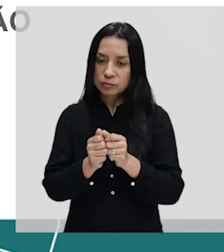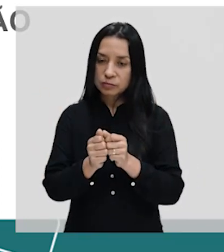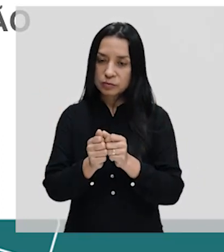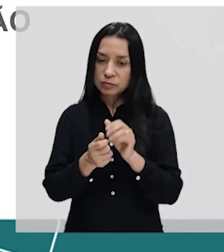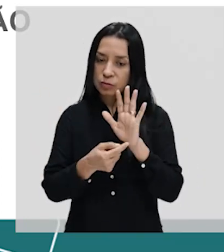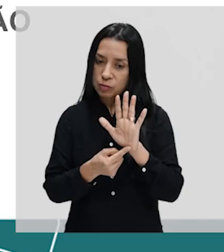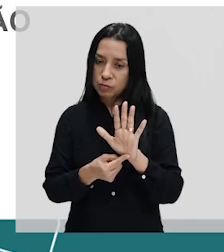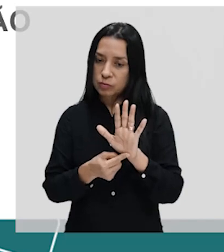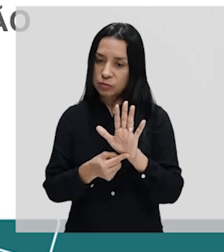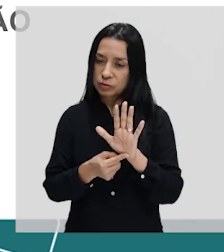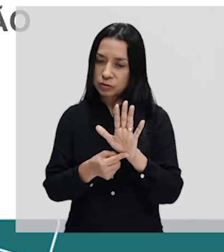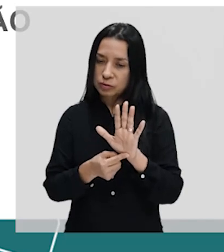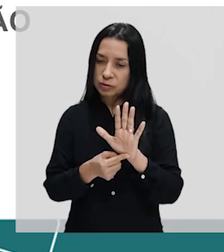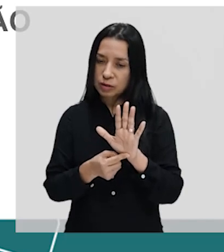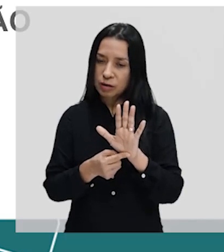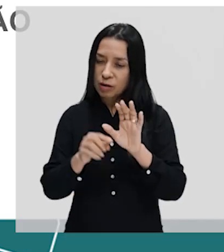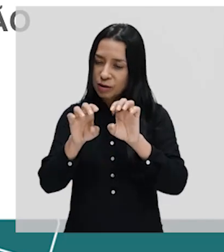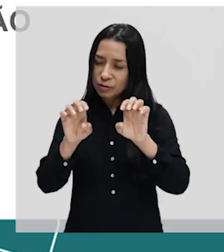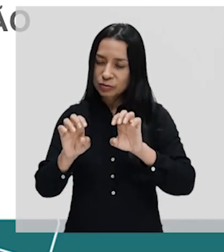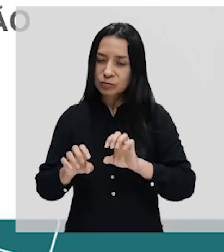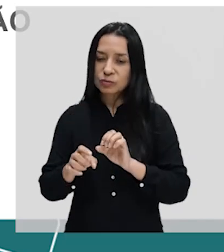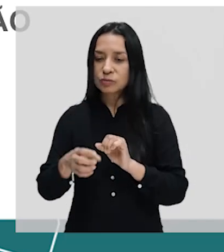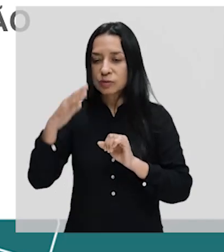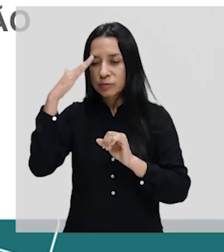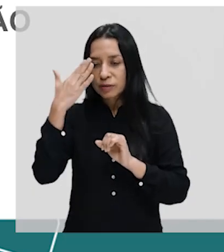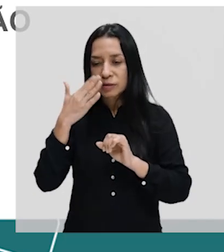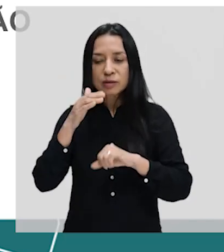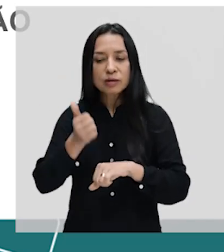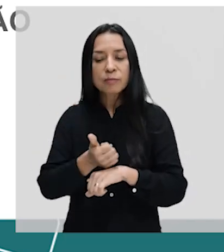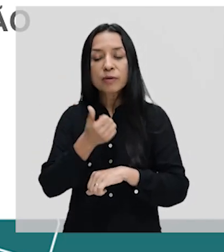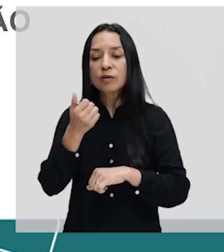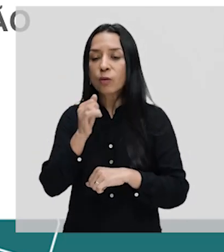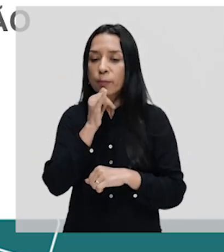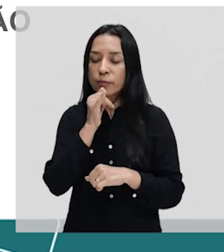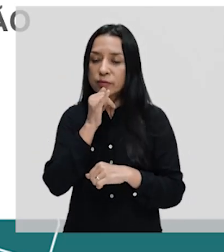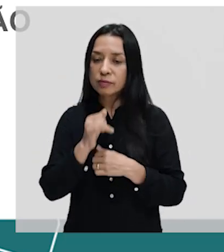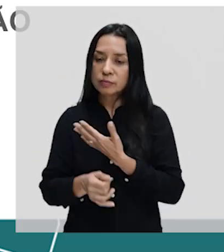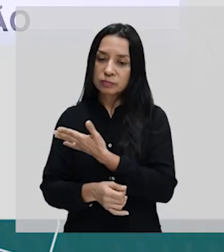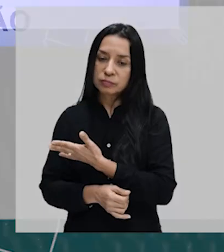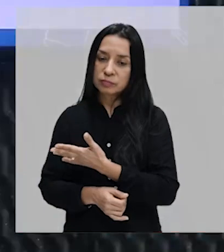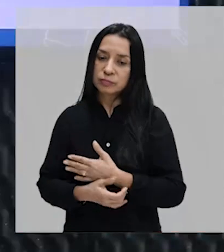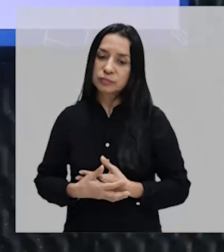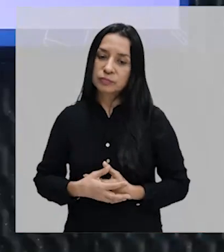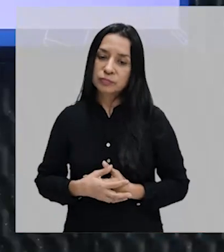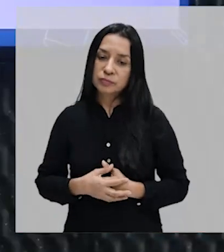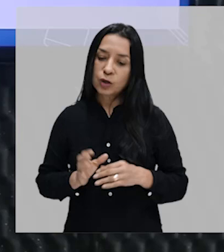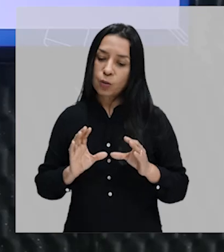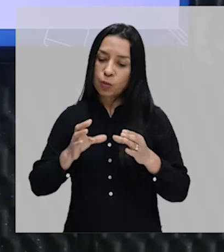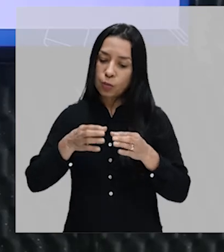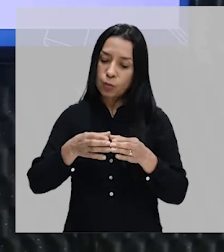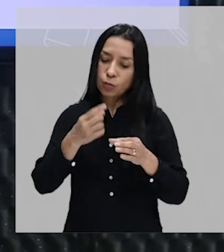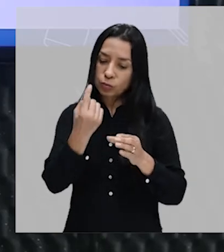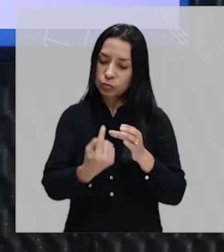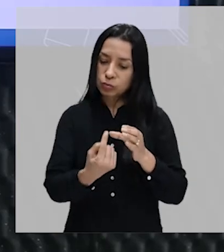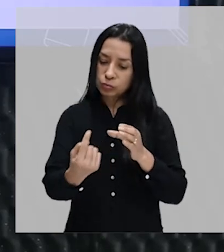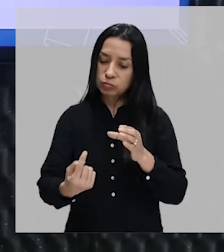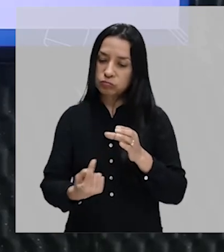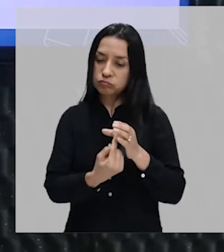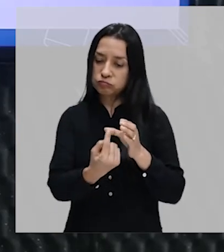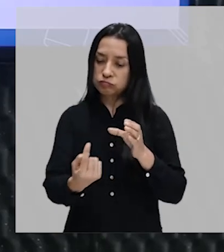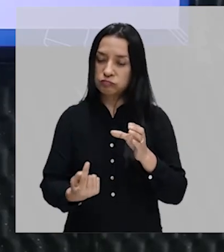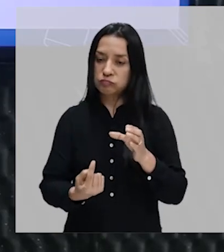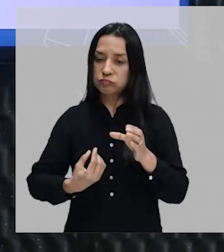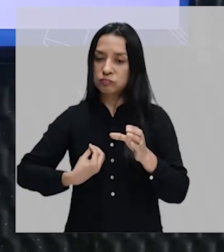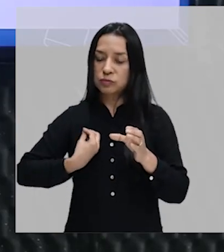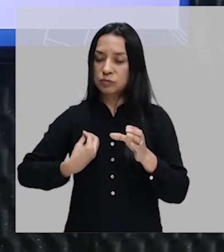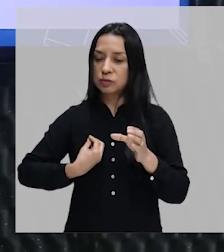trouxe esse esqueminha aqui para vocês entenderem melhor. Por exemplo, eu tenho aqui um conjunto de indivíduos da mesma espécie.